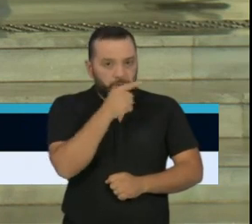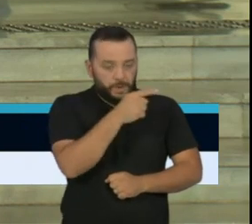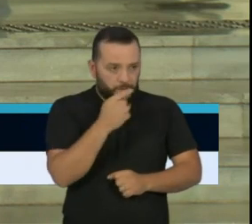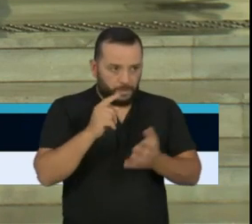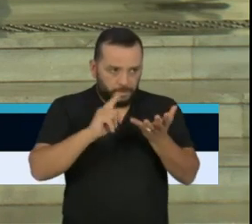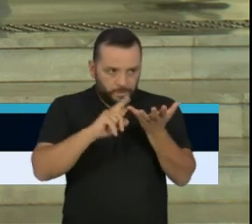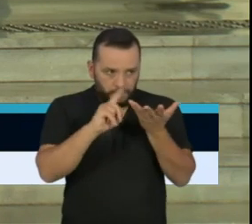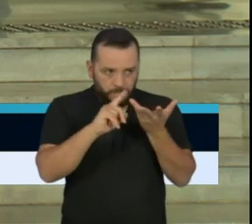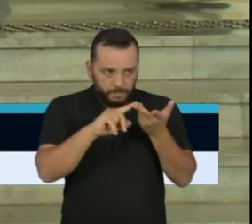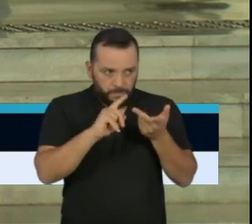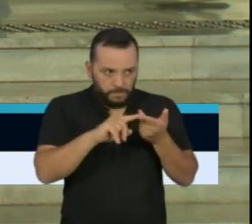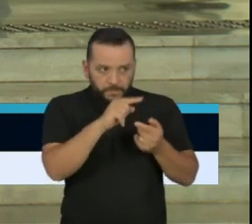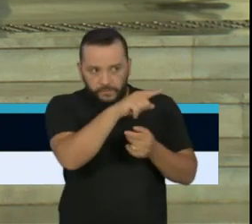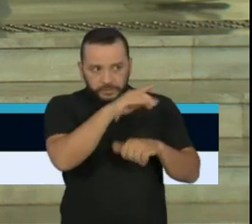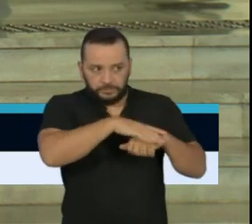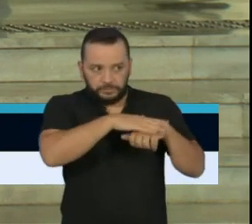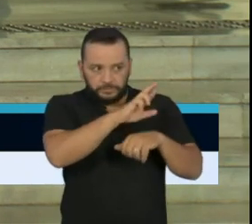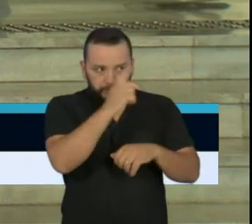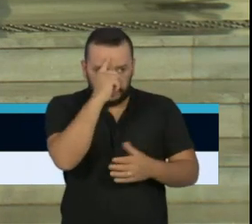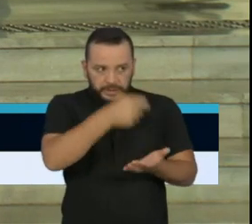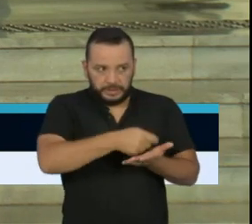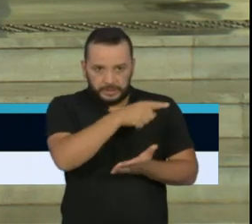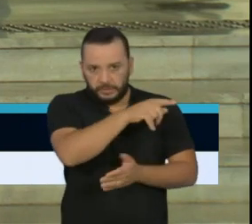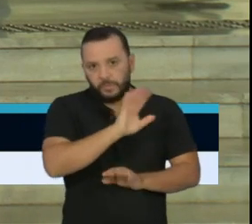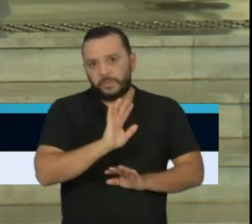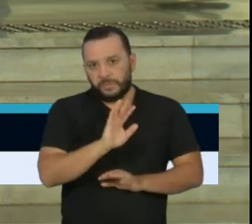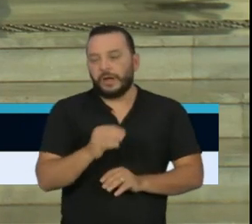a respeito do que deve ser feito.